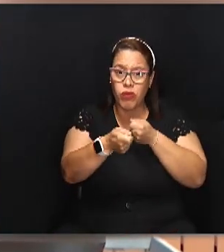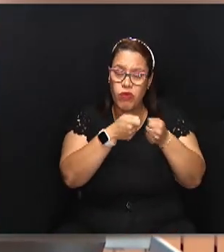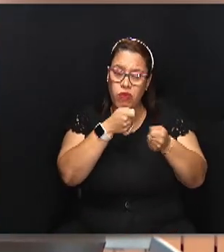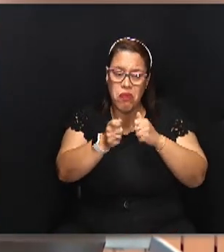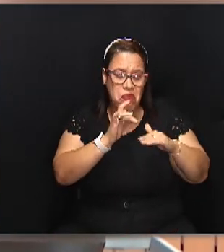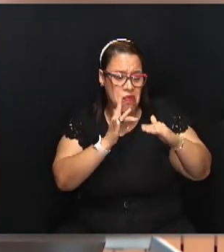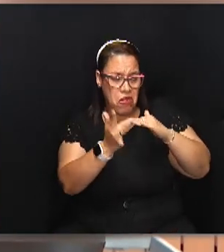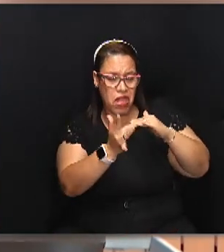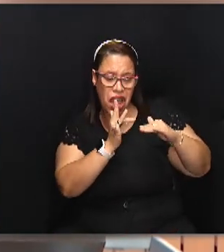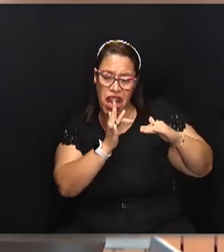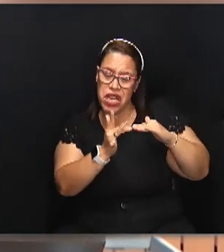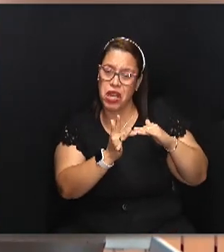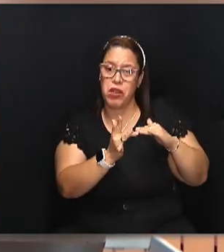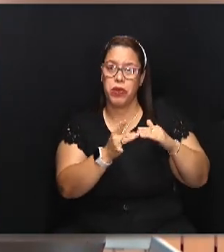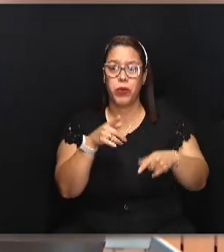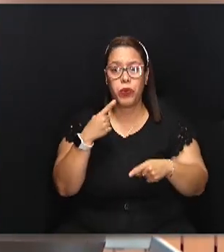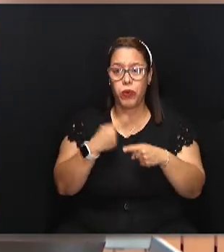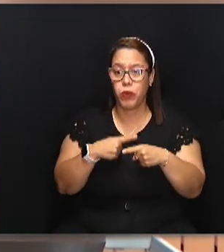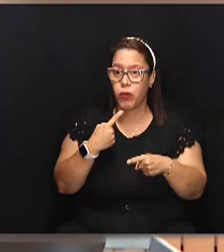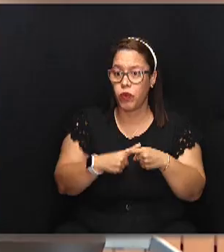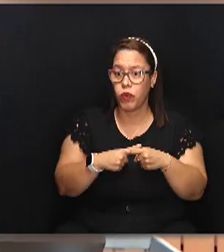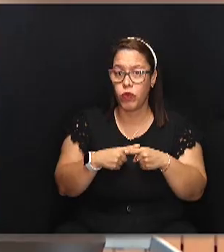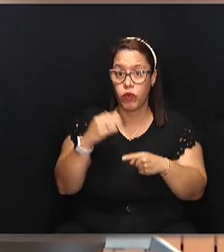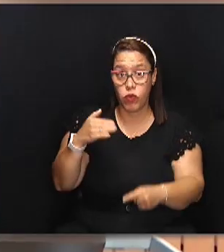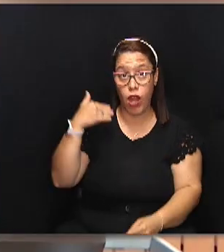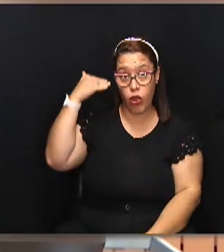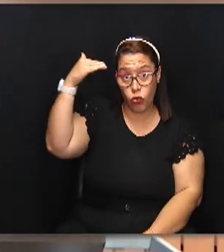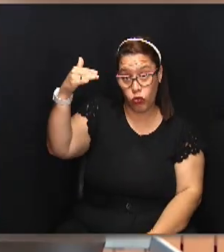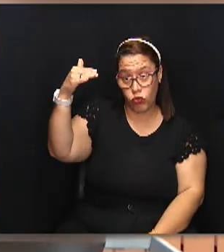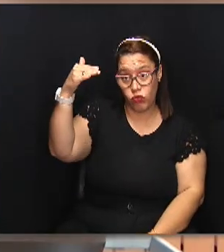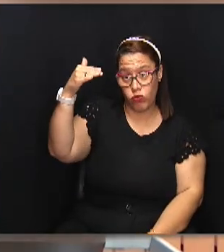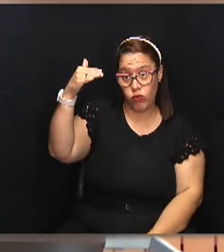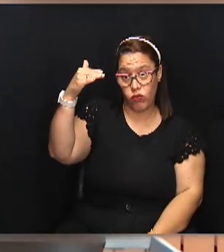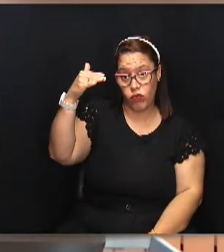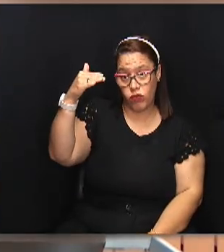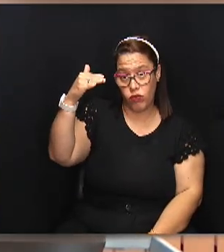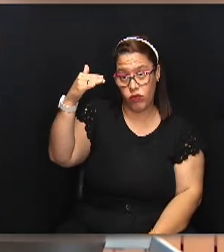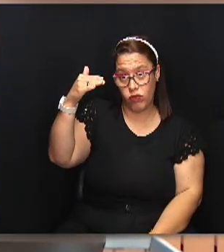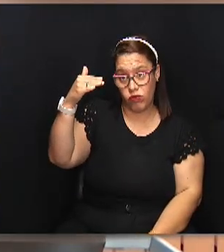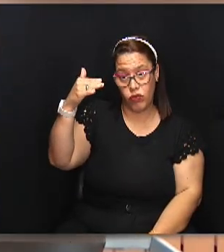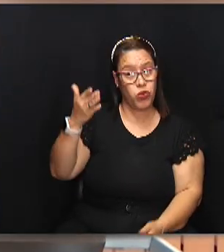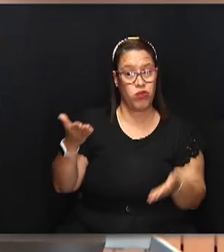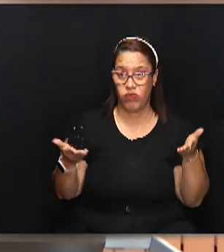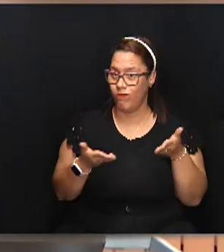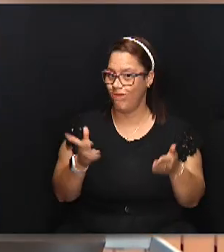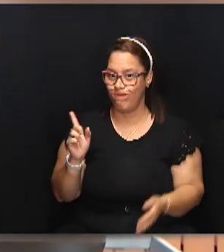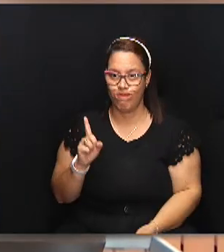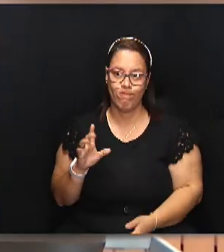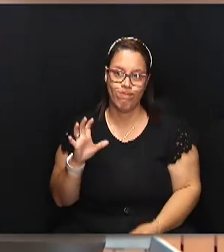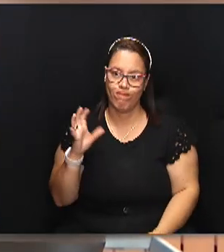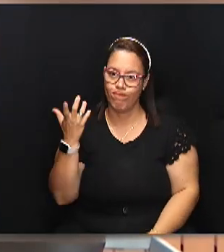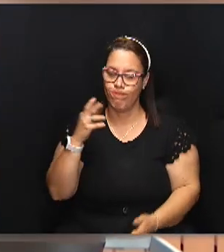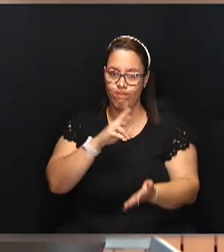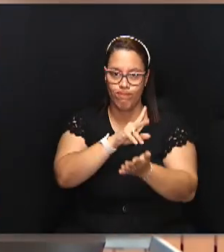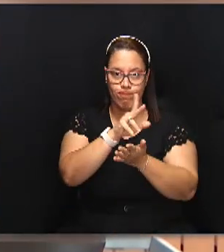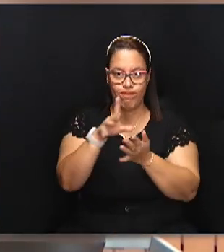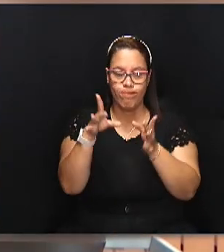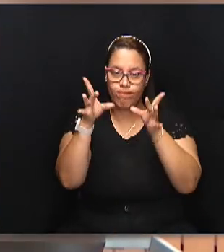redes sociais. Porque a adultização, né, que não é de hoje que acontece, diversos